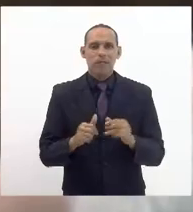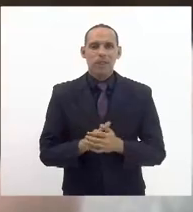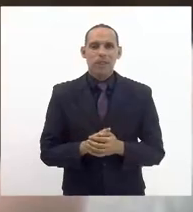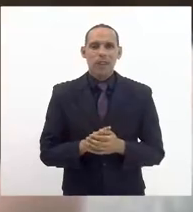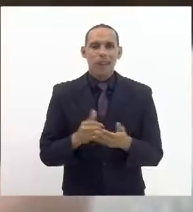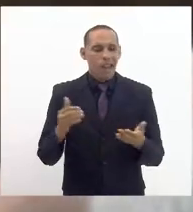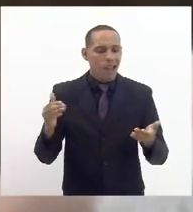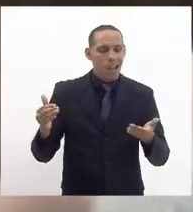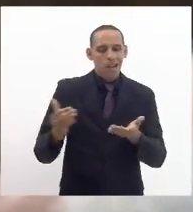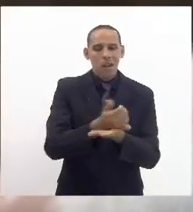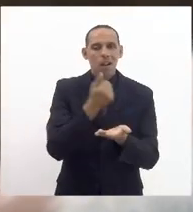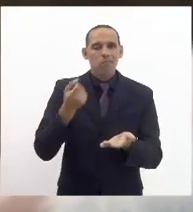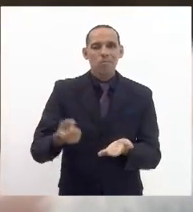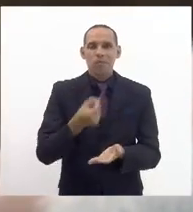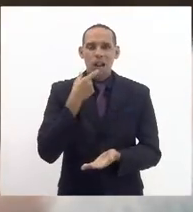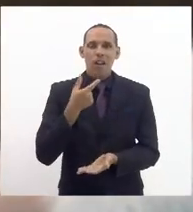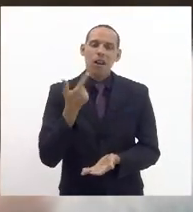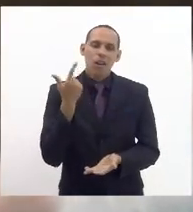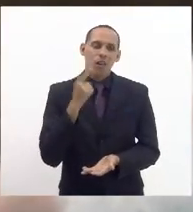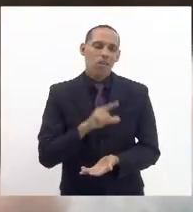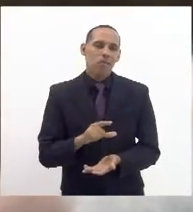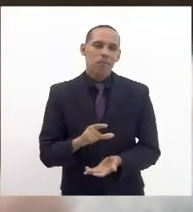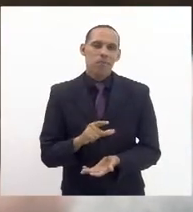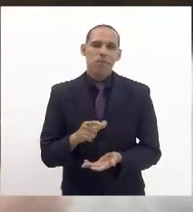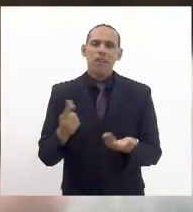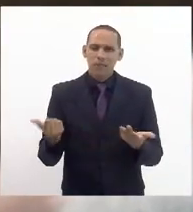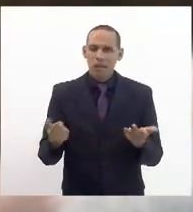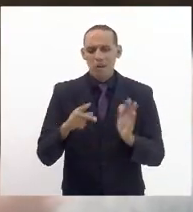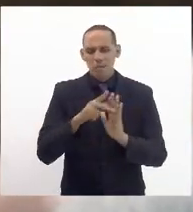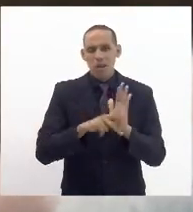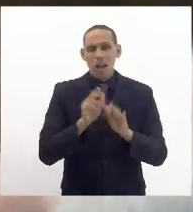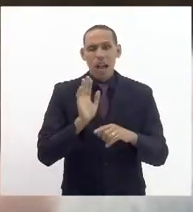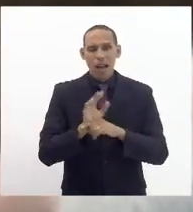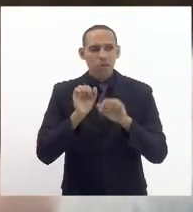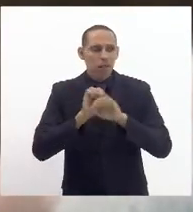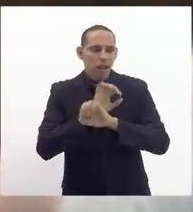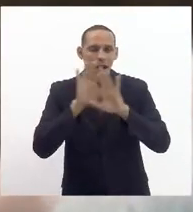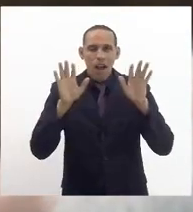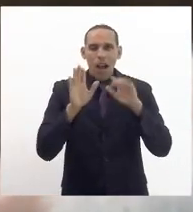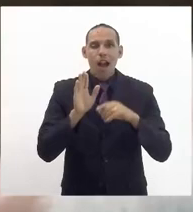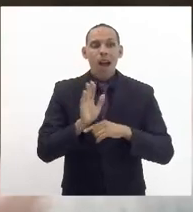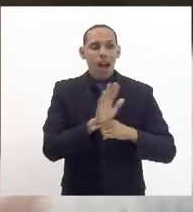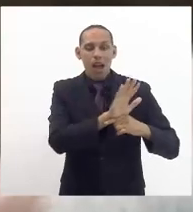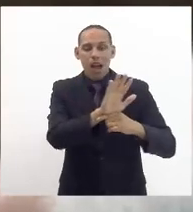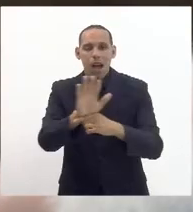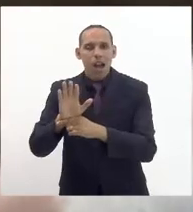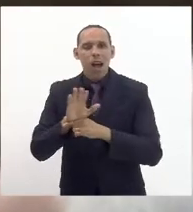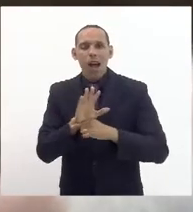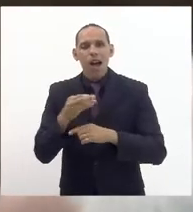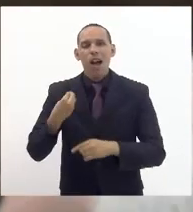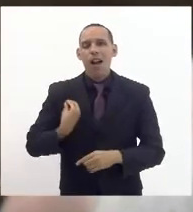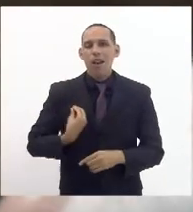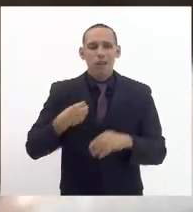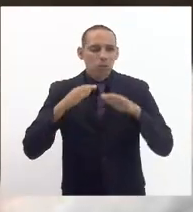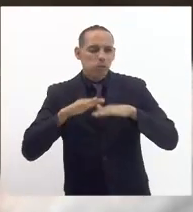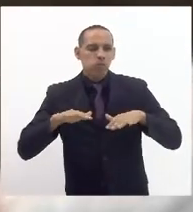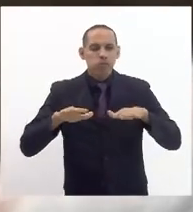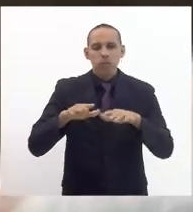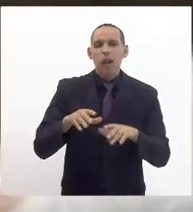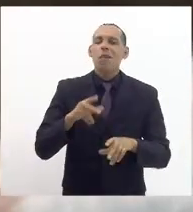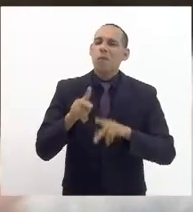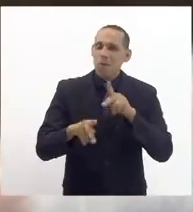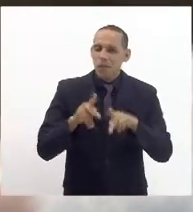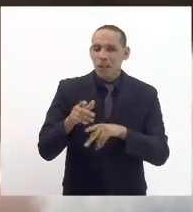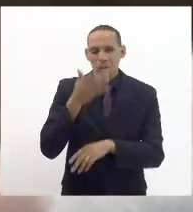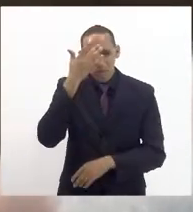adquirir esses medicamentos. Então, é um projeto de transparência que vai facilitar a vida da população, a vida daqueles que